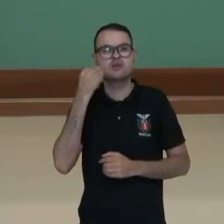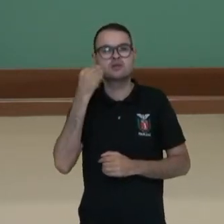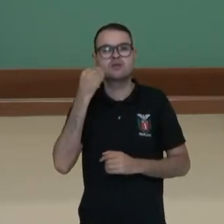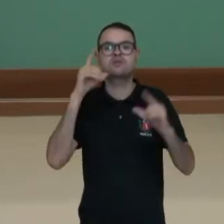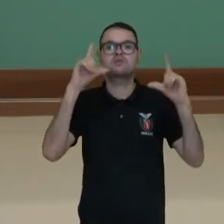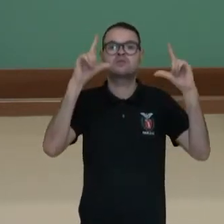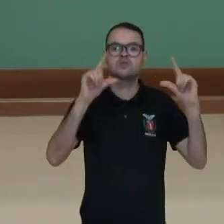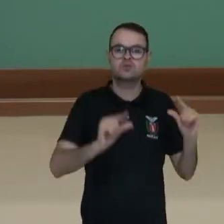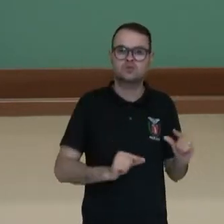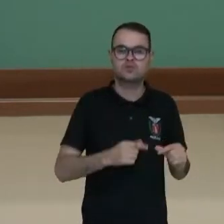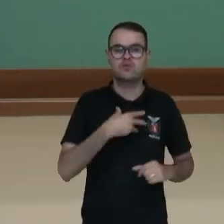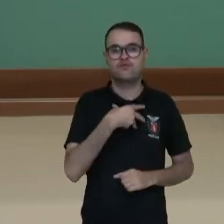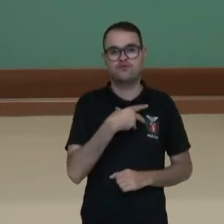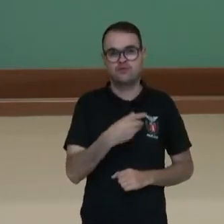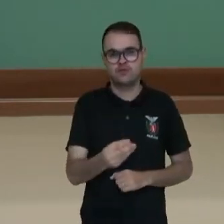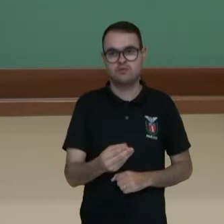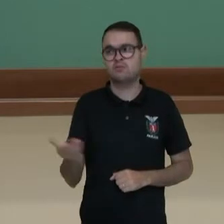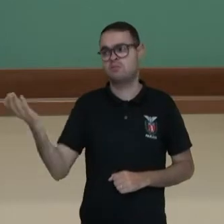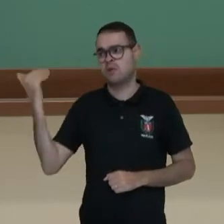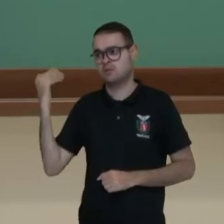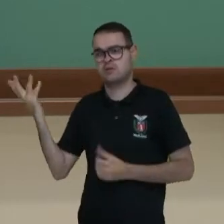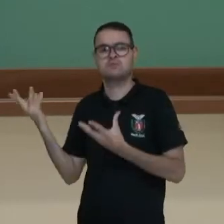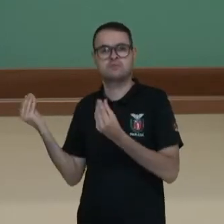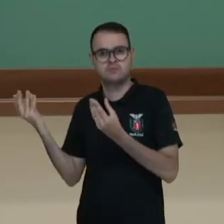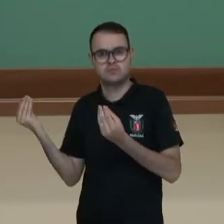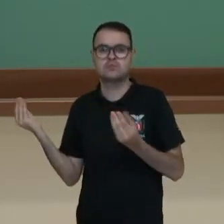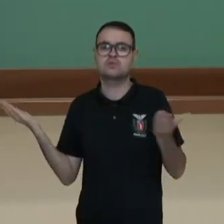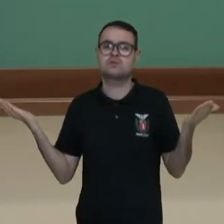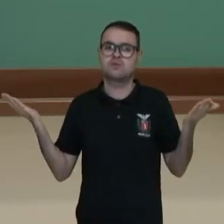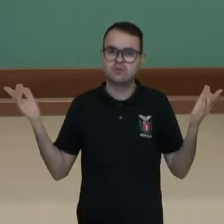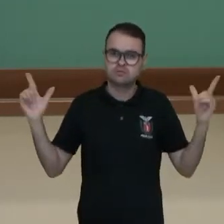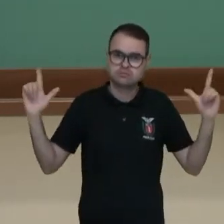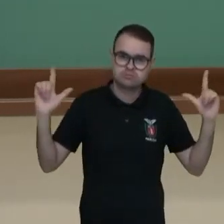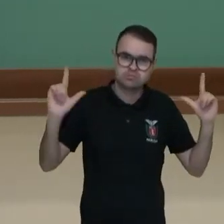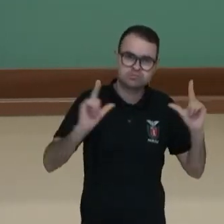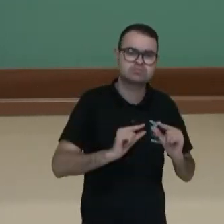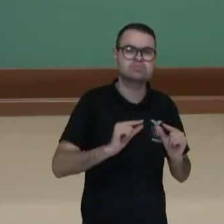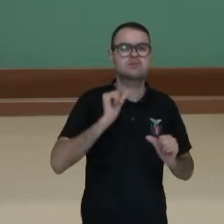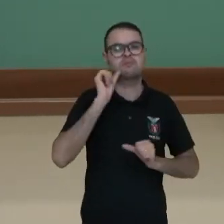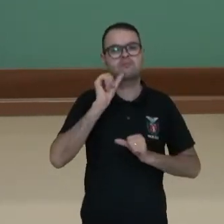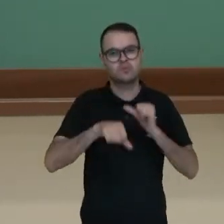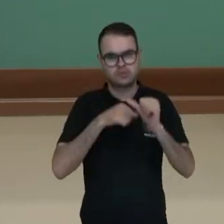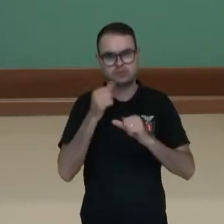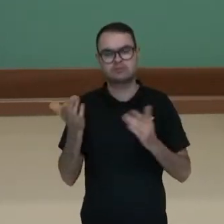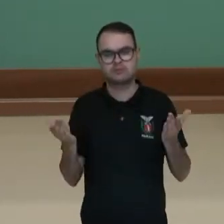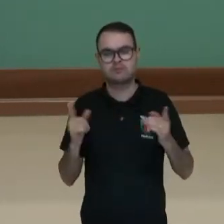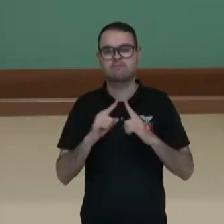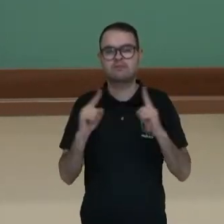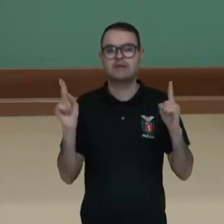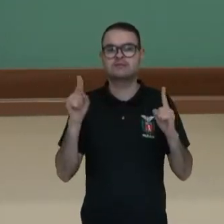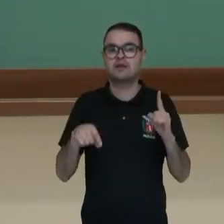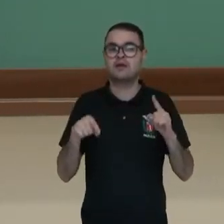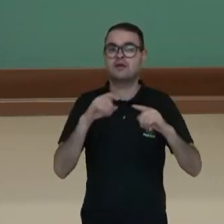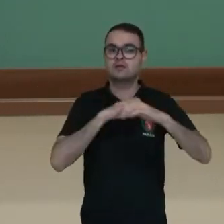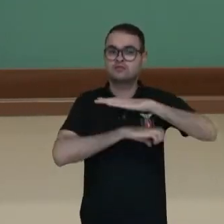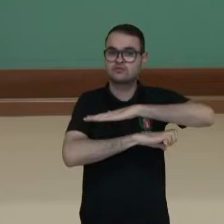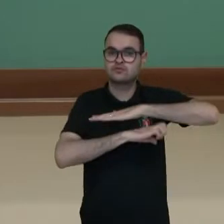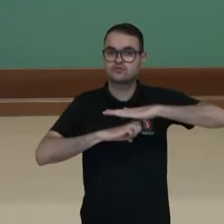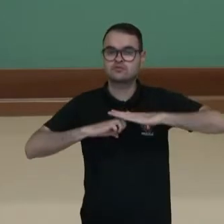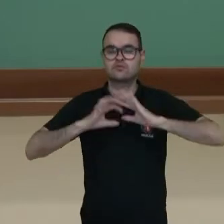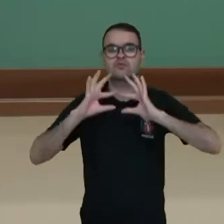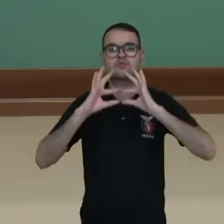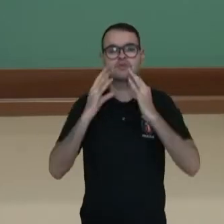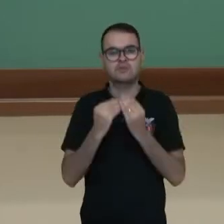no número de filhos nas famílias. Então isso é uma mudança, mas a estrutura familiar